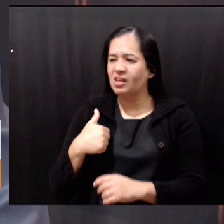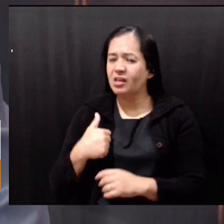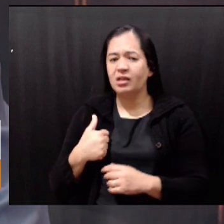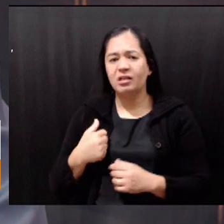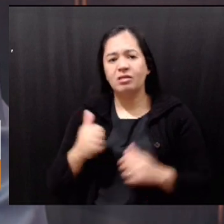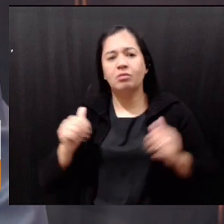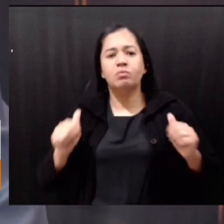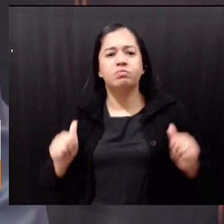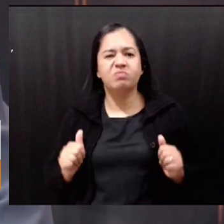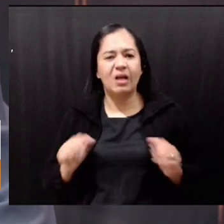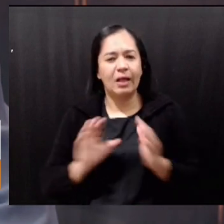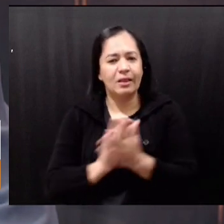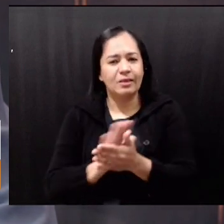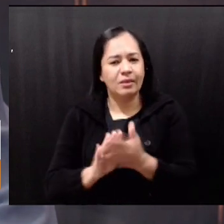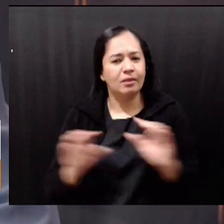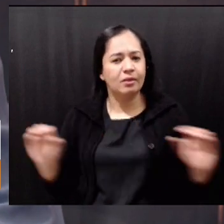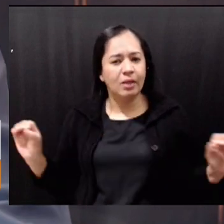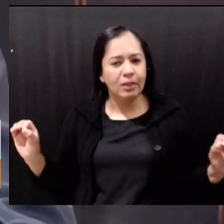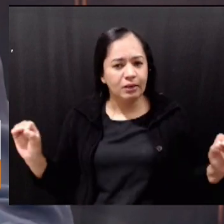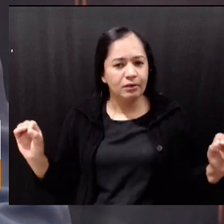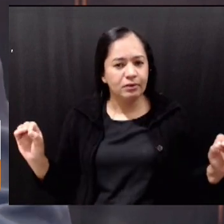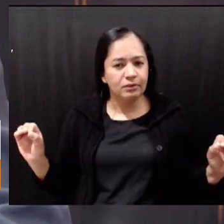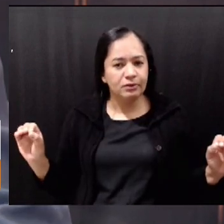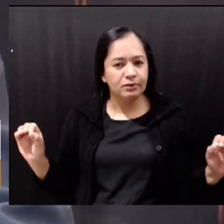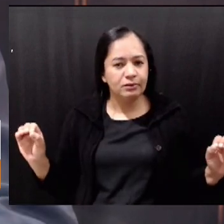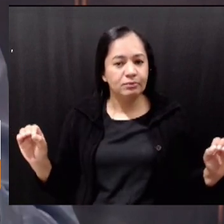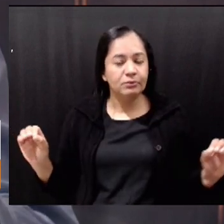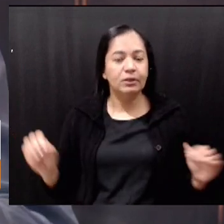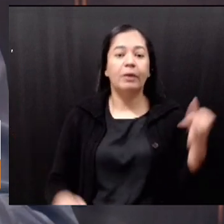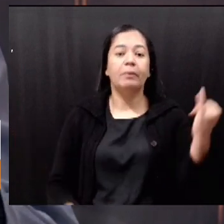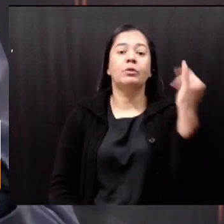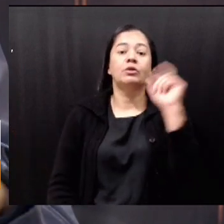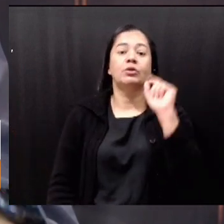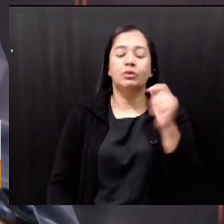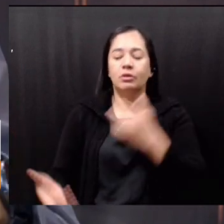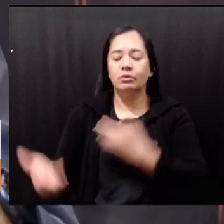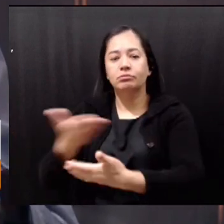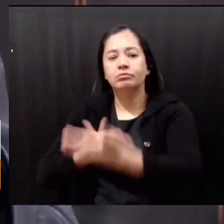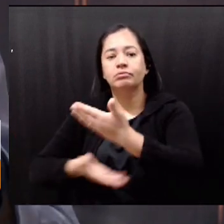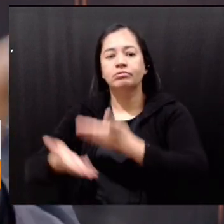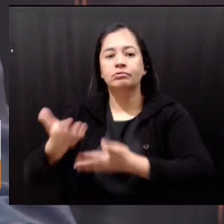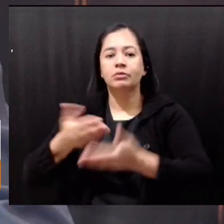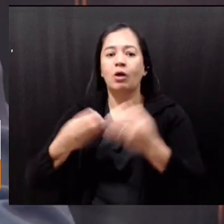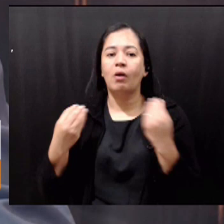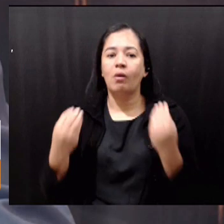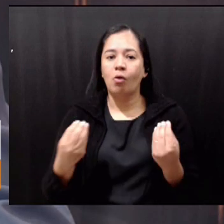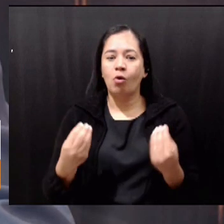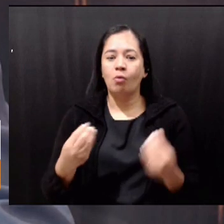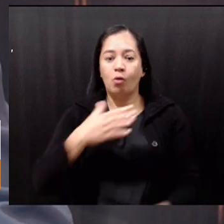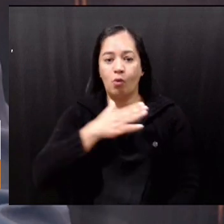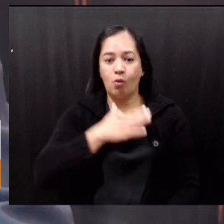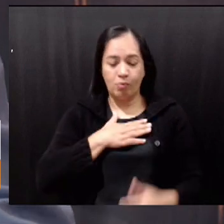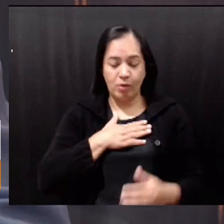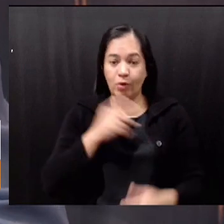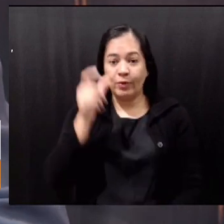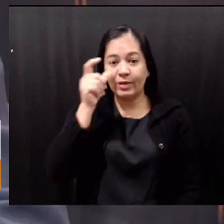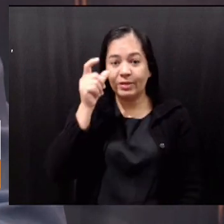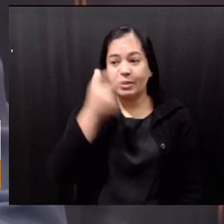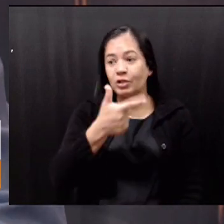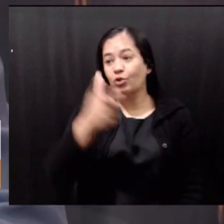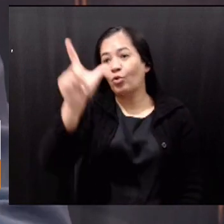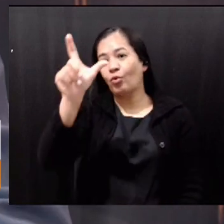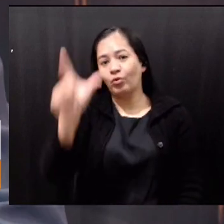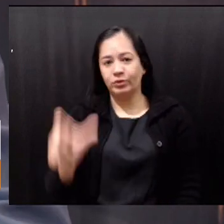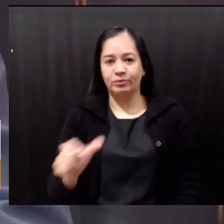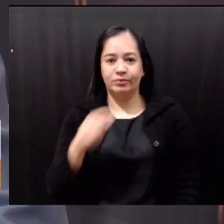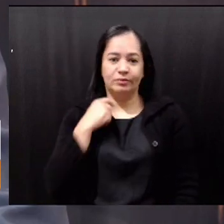amizade? Então, é importante também essa troca, né, como que está o meu interesse pelo outro, né. Está sendo de